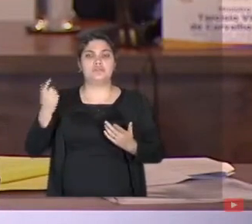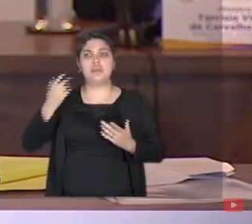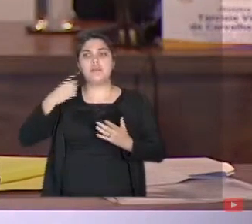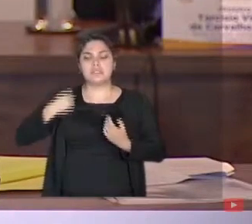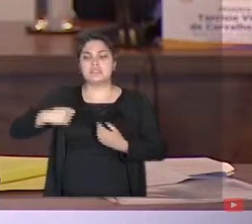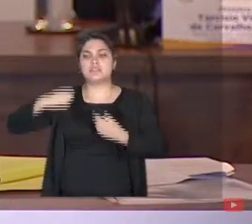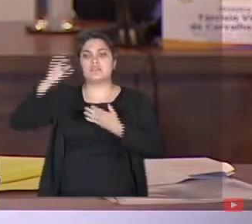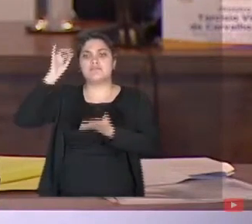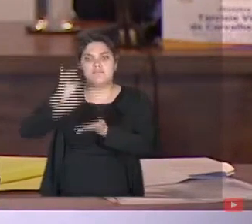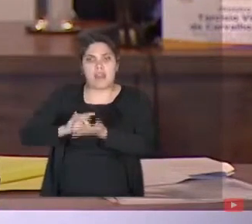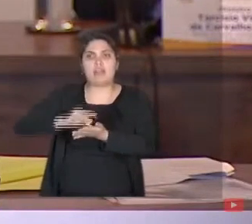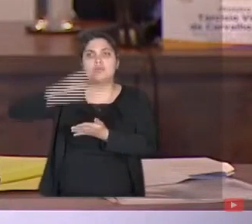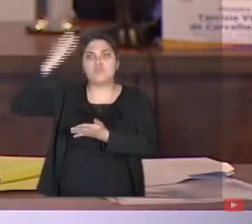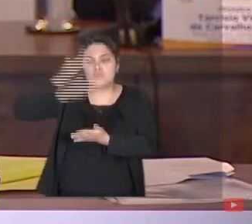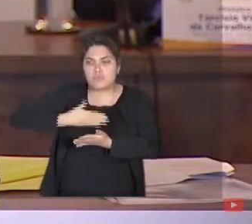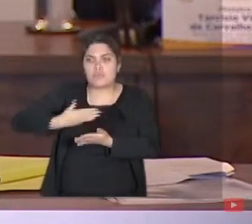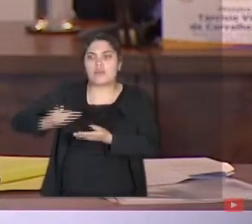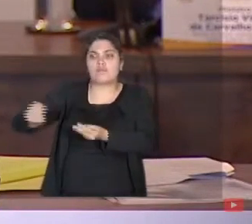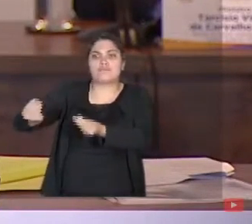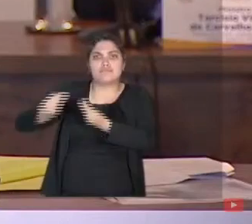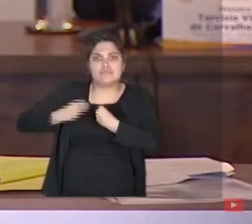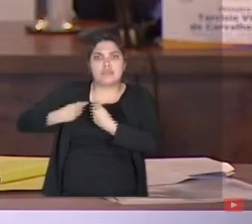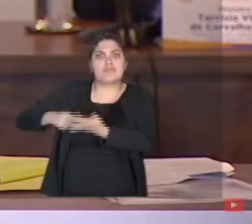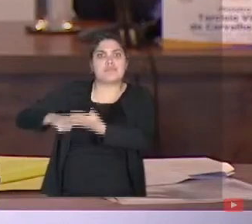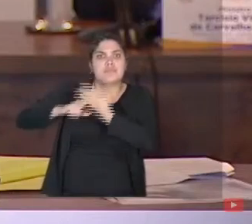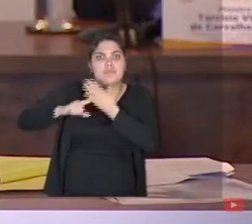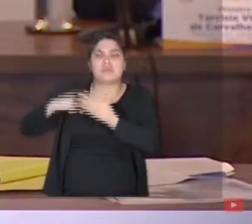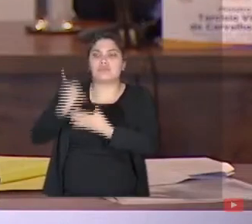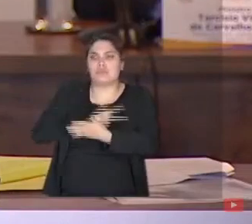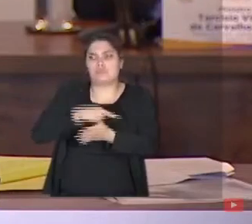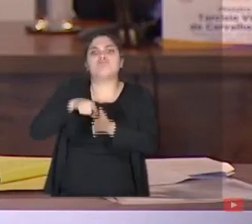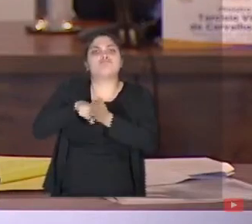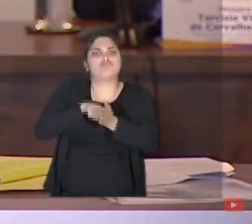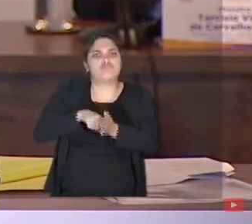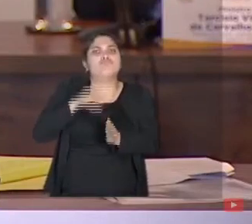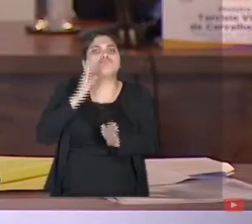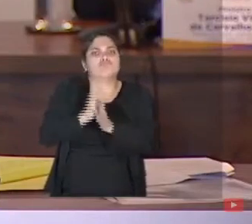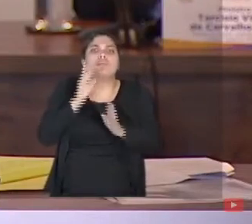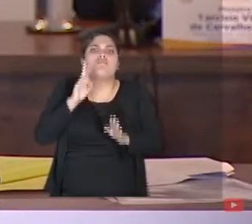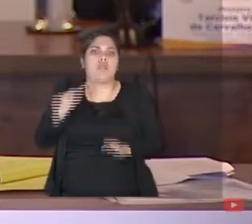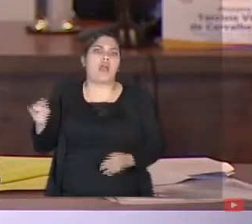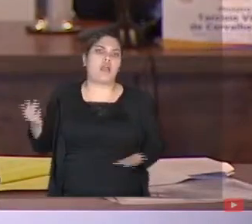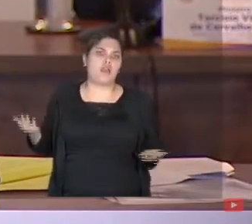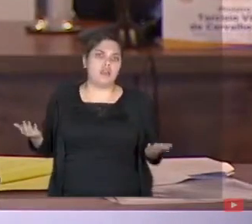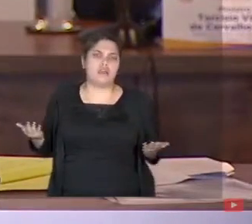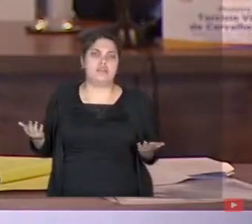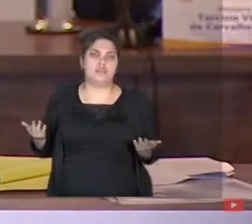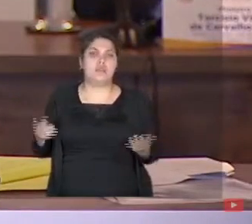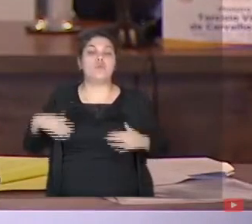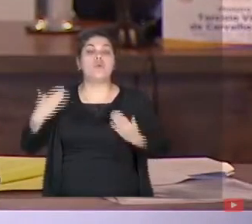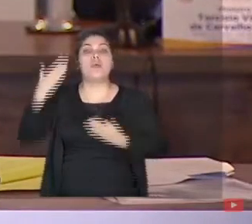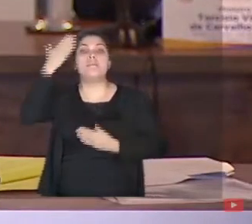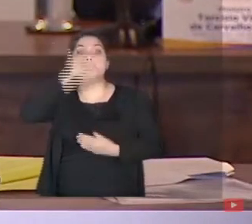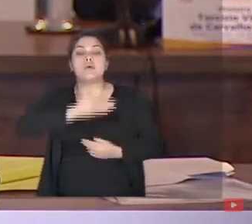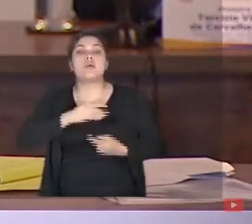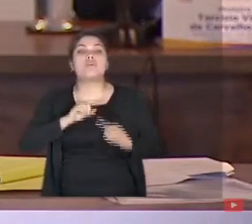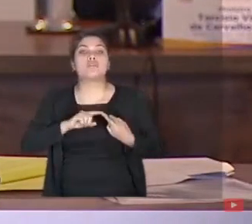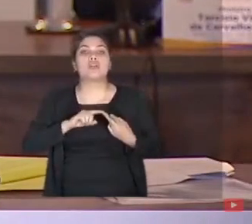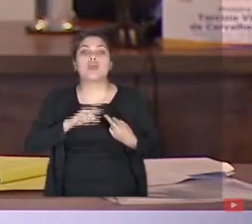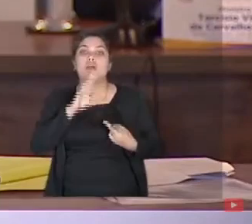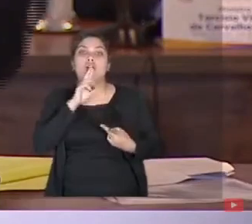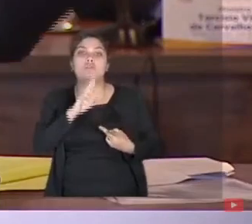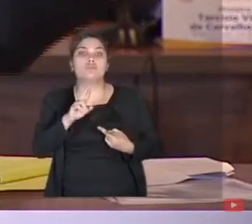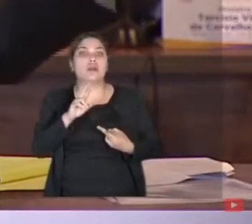e provas. Se alguém trouxer um fato ou uma prova, nós vamos apurar. Qual é a prova? O resultado